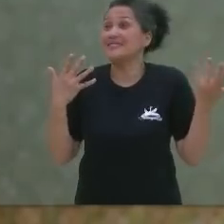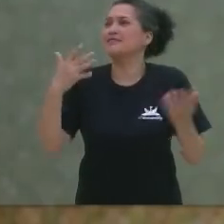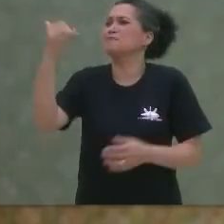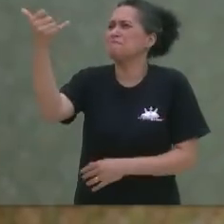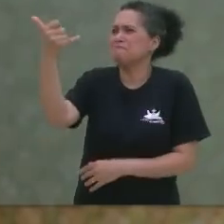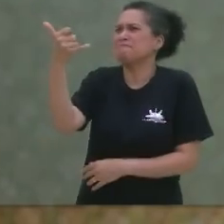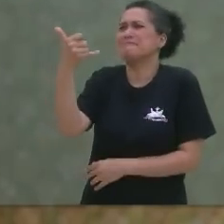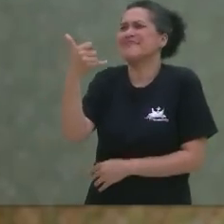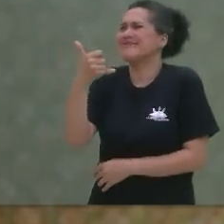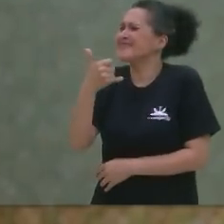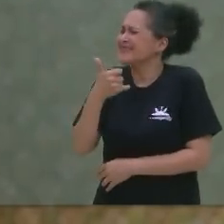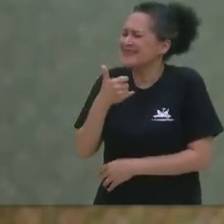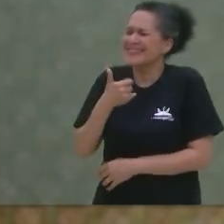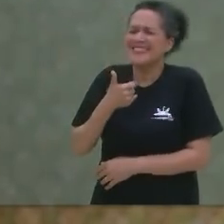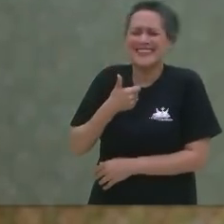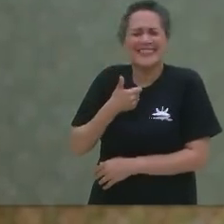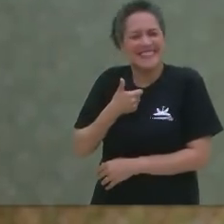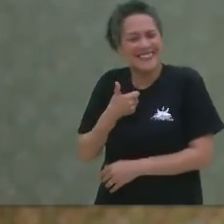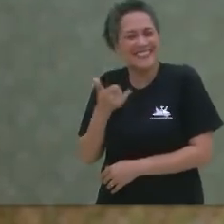me